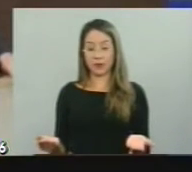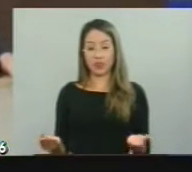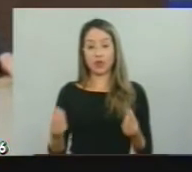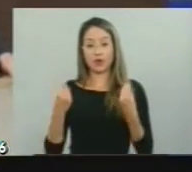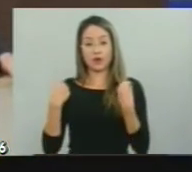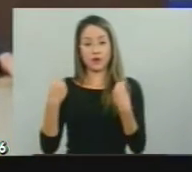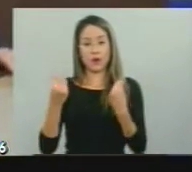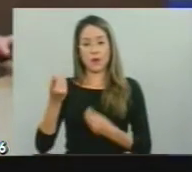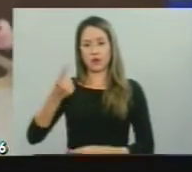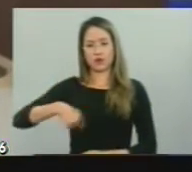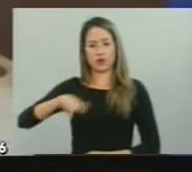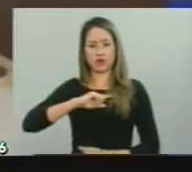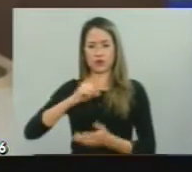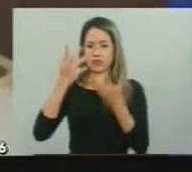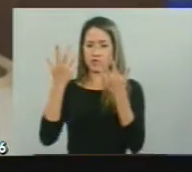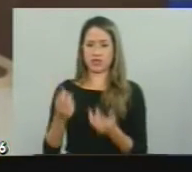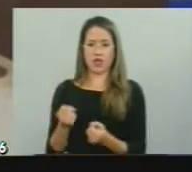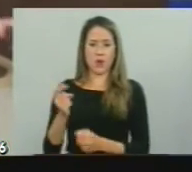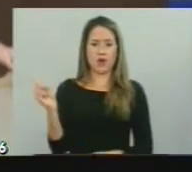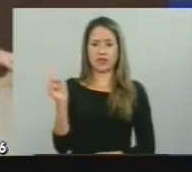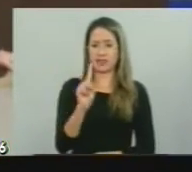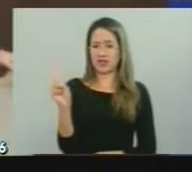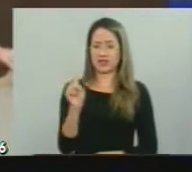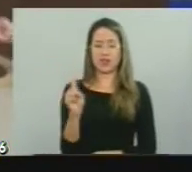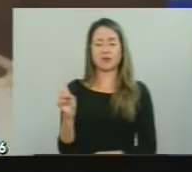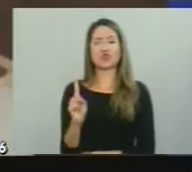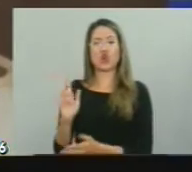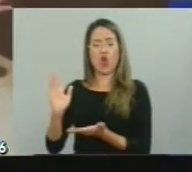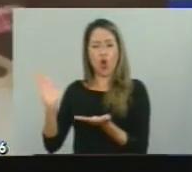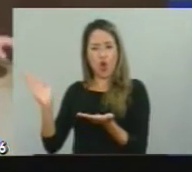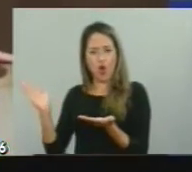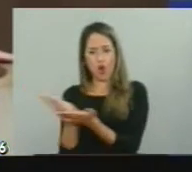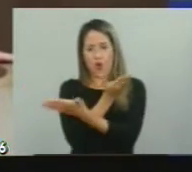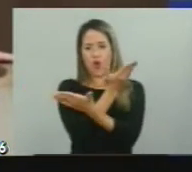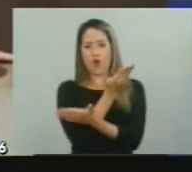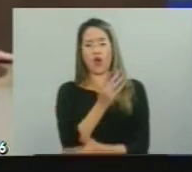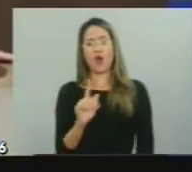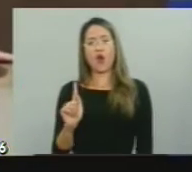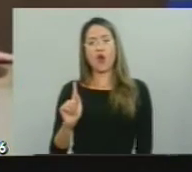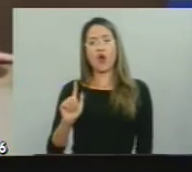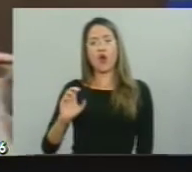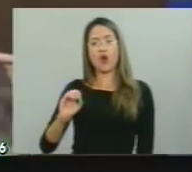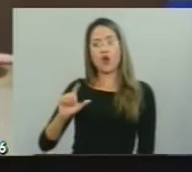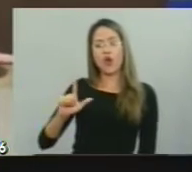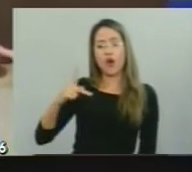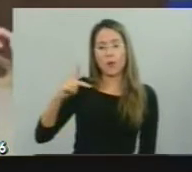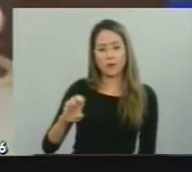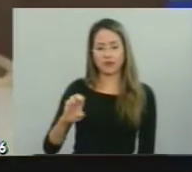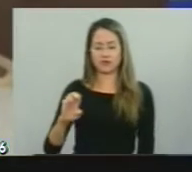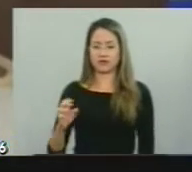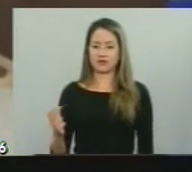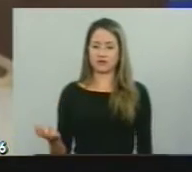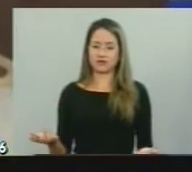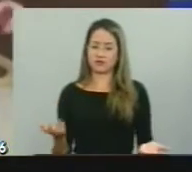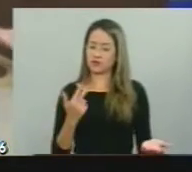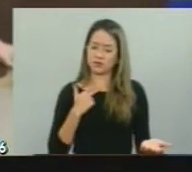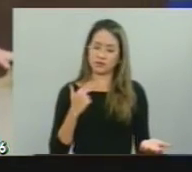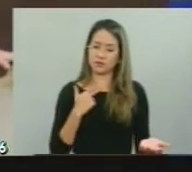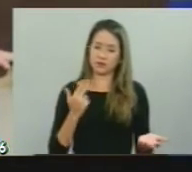ao golpe, ela não pode ser retórica. Ela não pode ser retórica. Ela não vai se